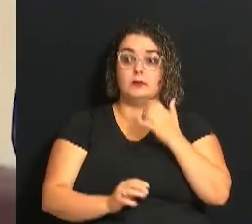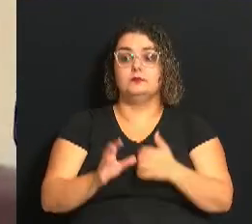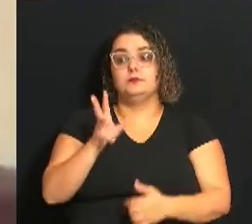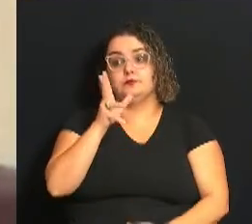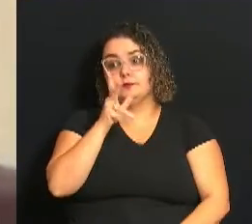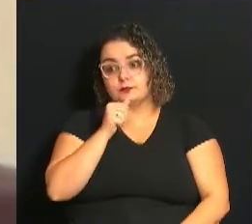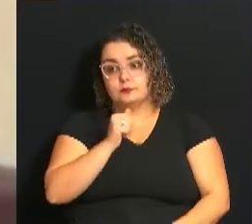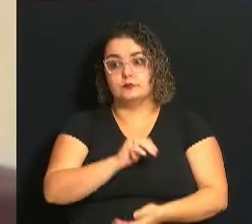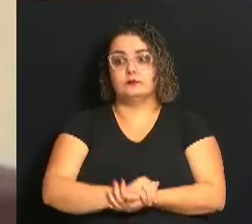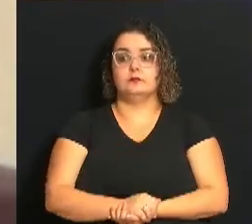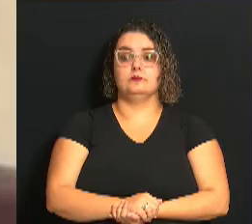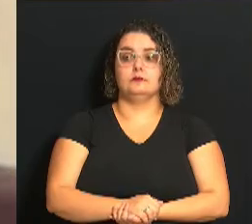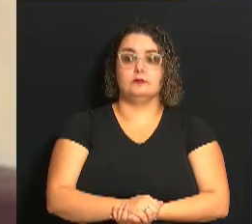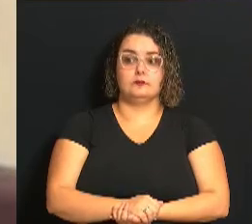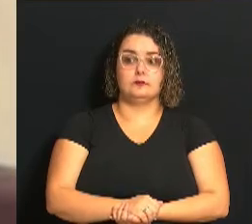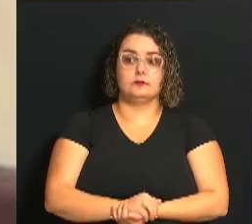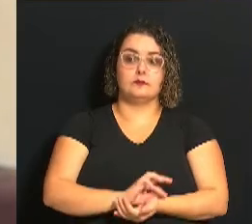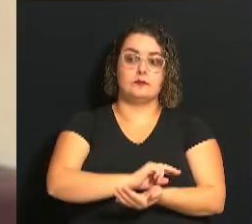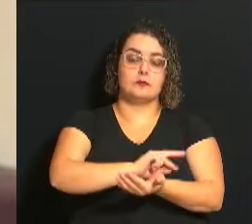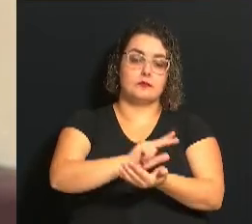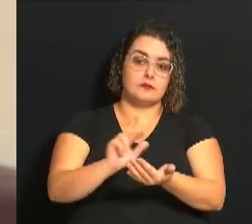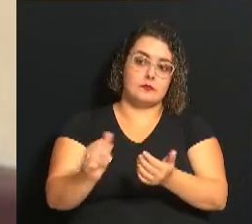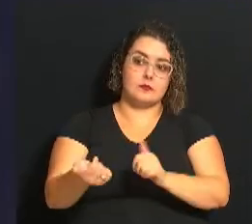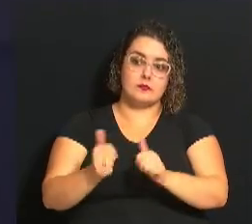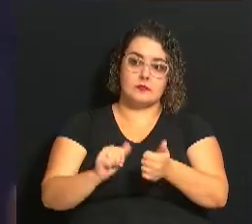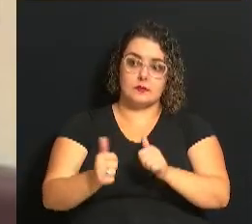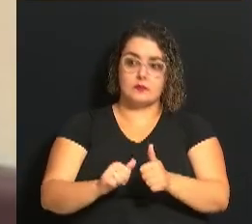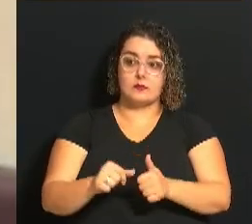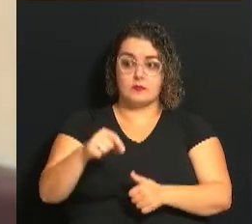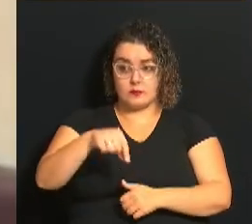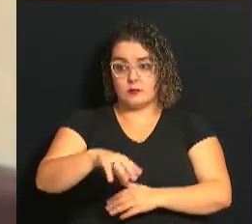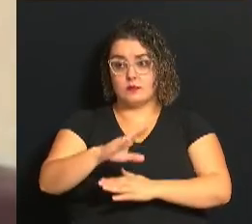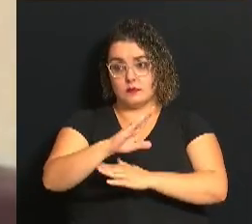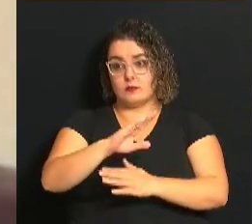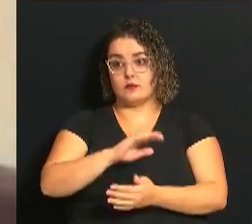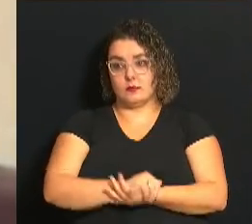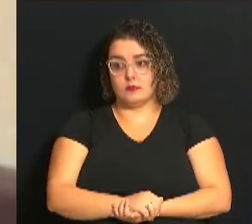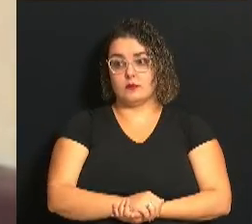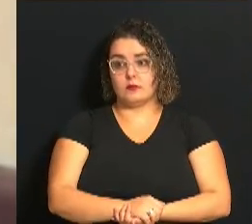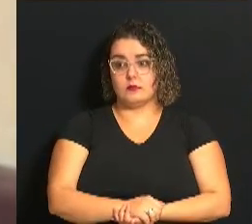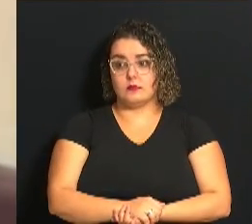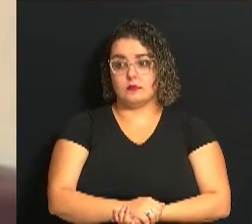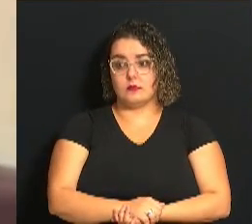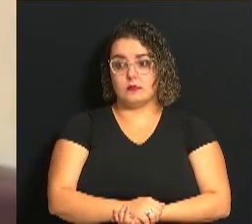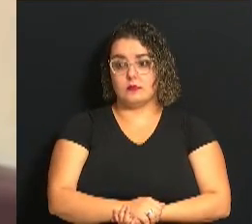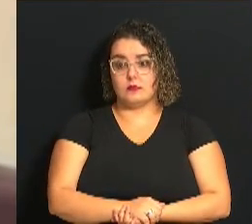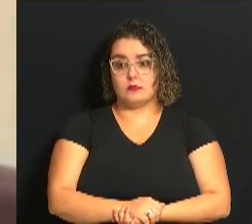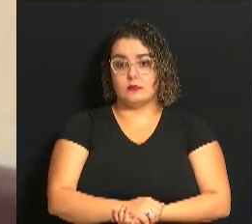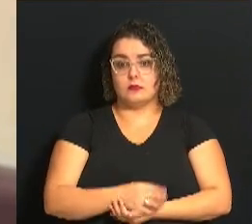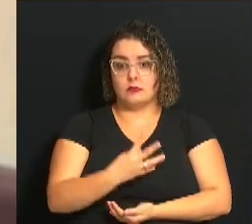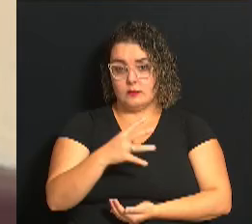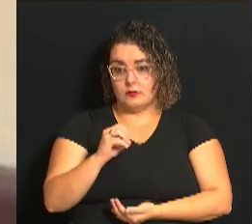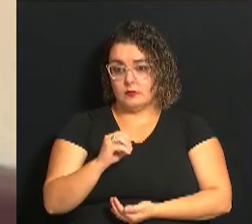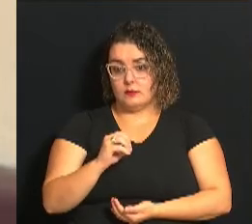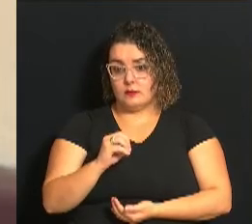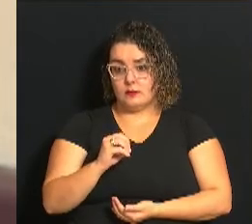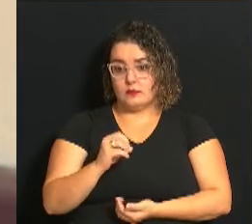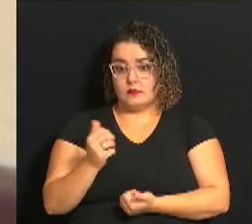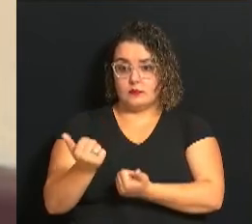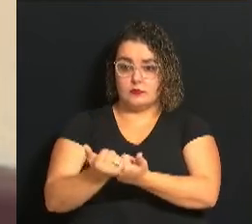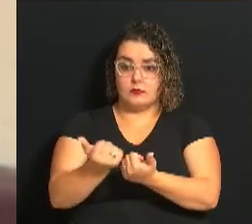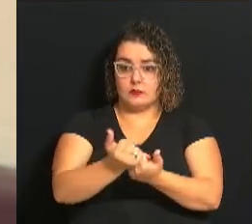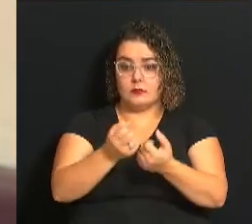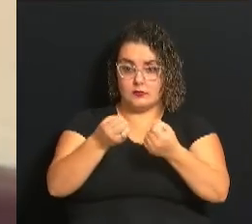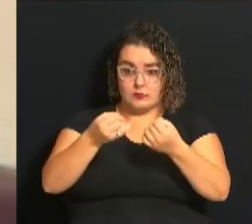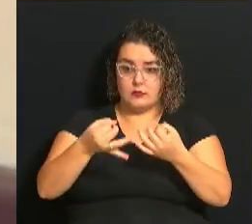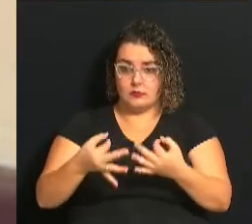por várias avaliações, inclusive da Câmara. Então, esses 40 cargos, eles se justificam por conta disso.